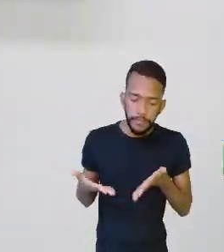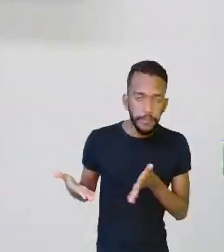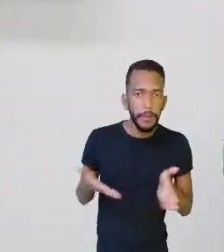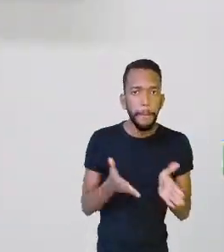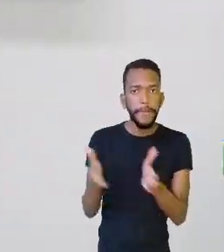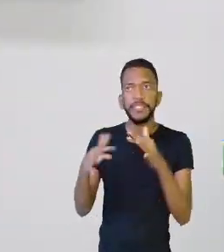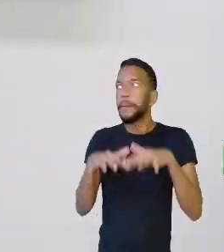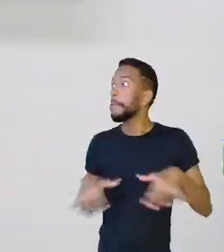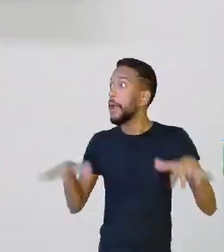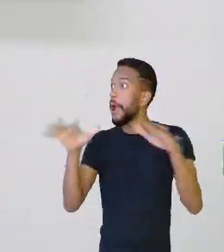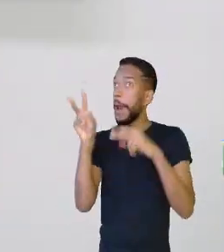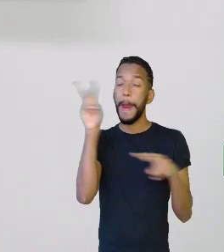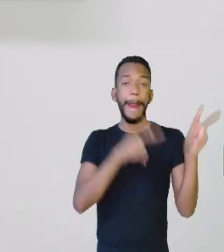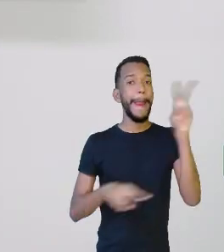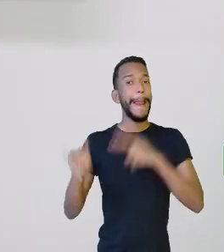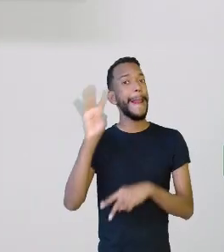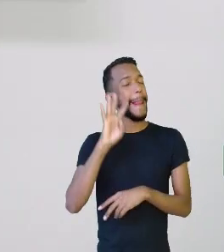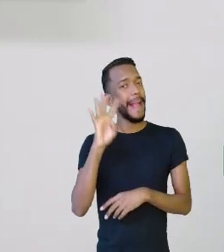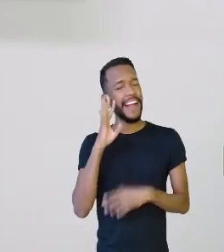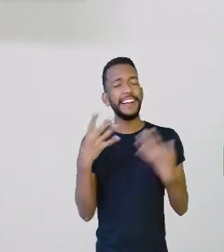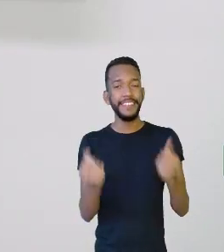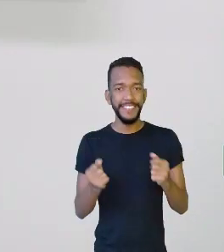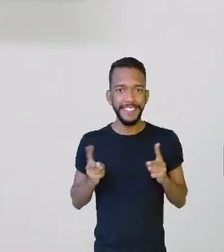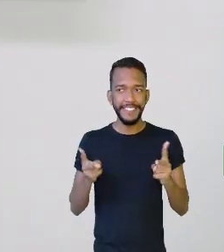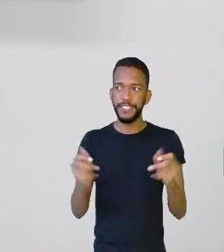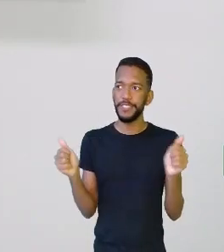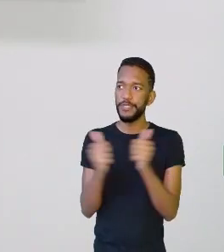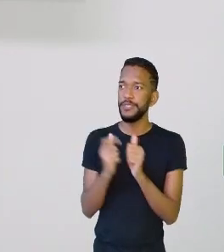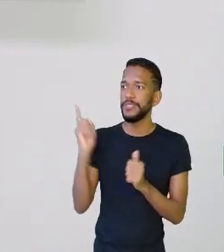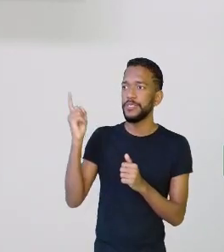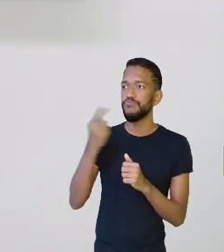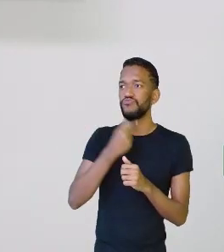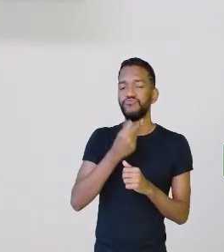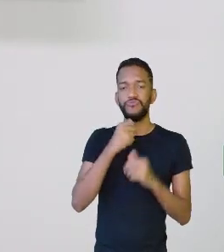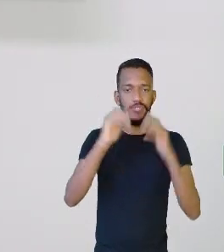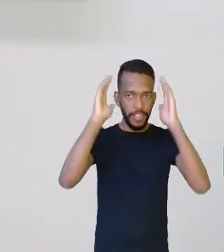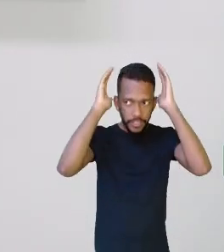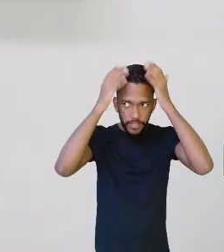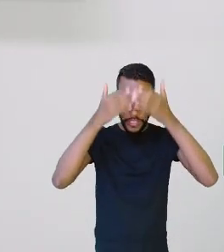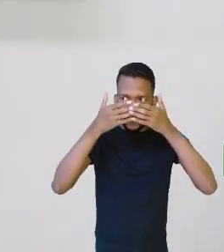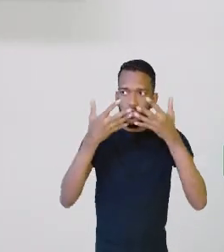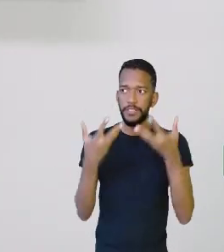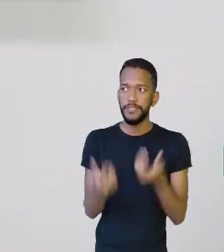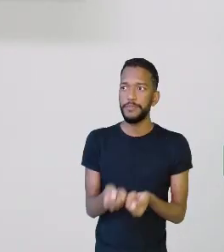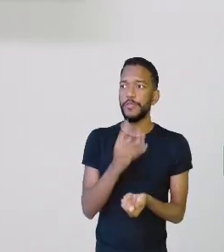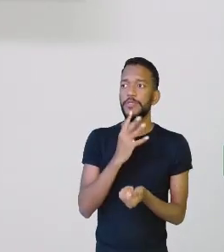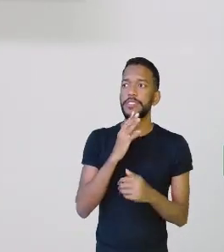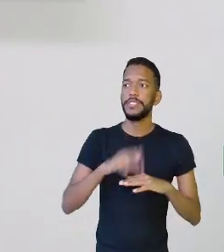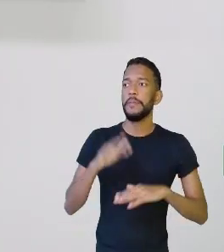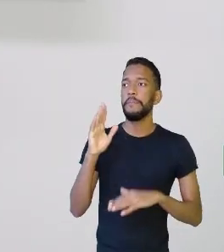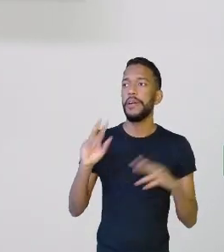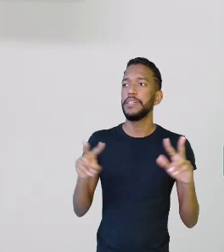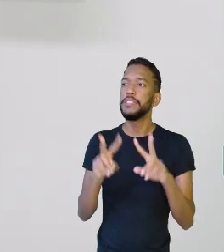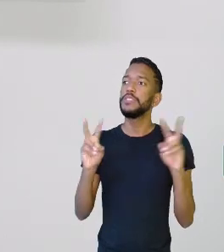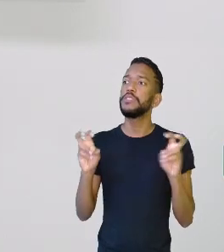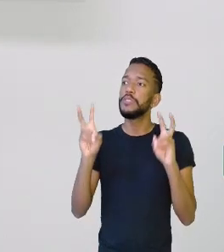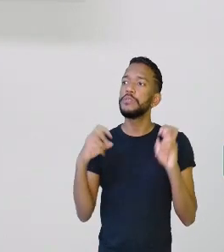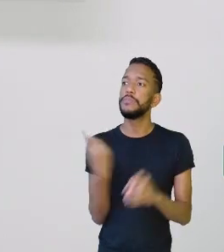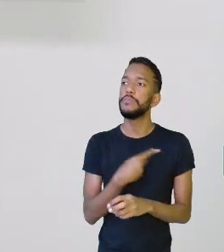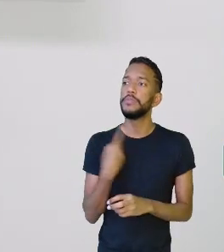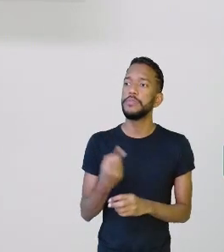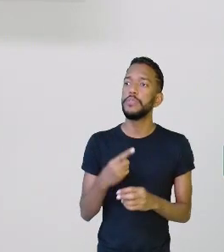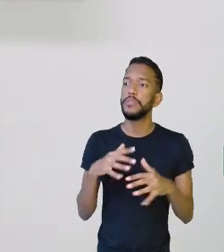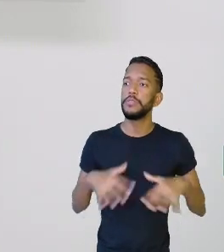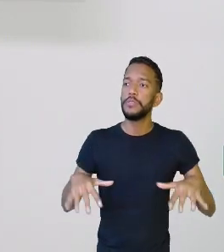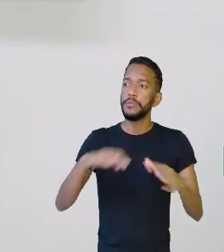pelo planeta. Vamos lá, vamos com a companhia dele, vamos fazer esse passeio e conhecer mais um pouquinho sobre o nosso